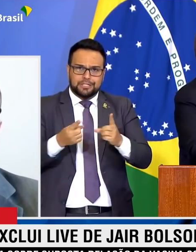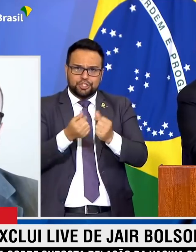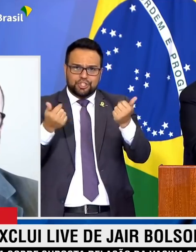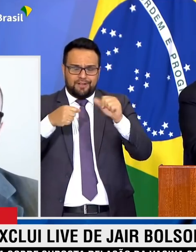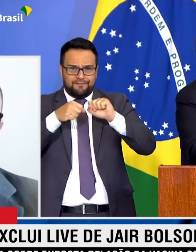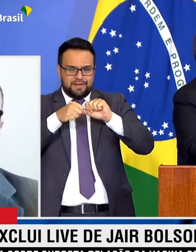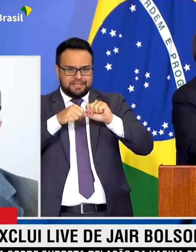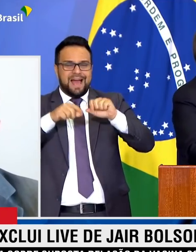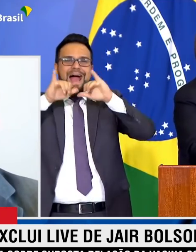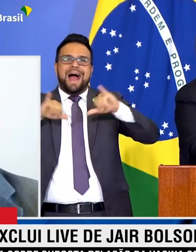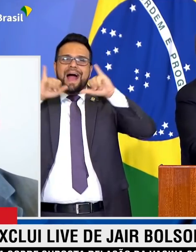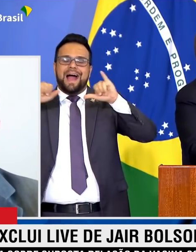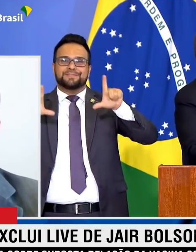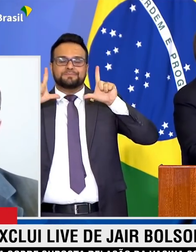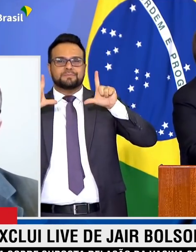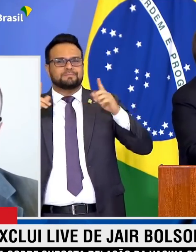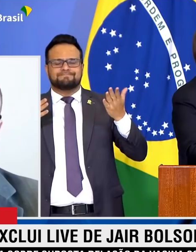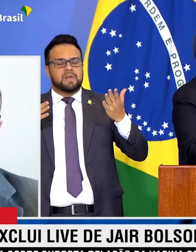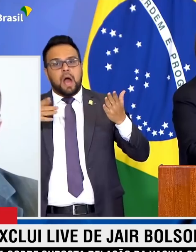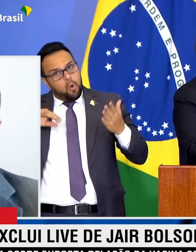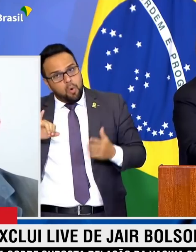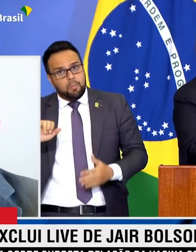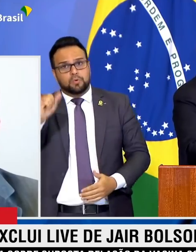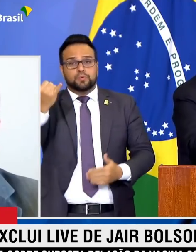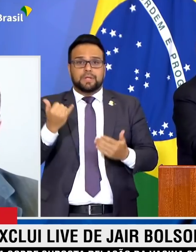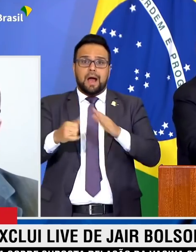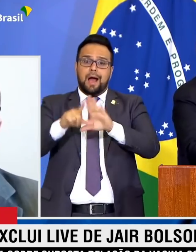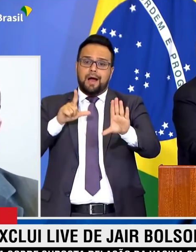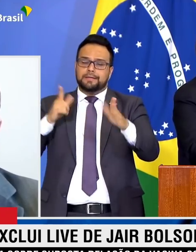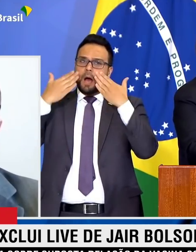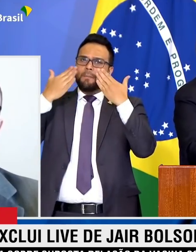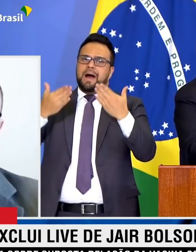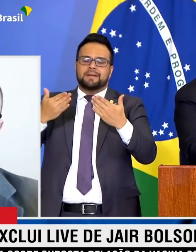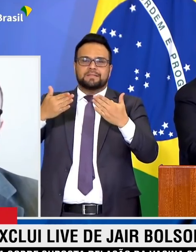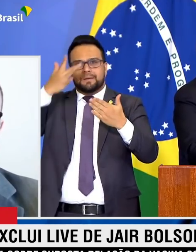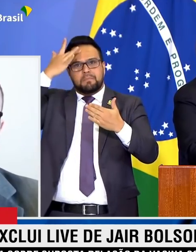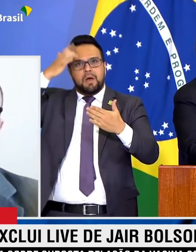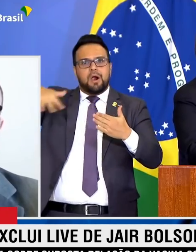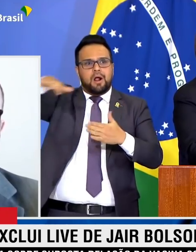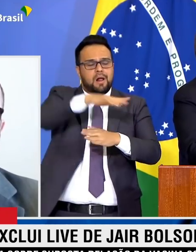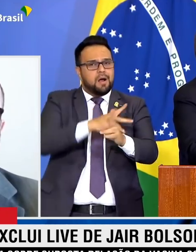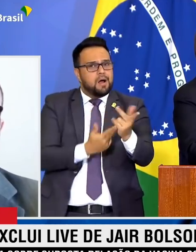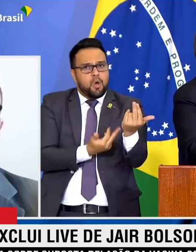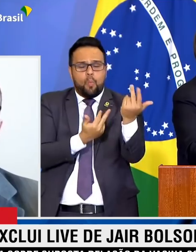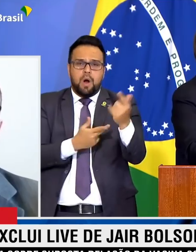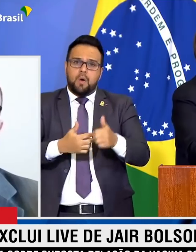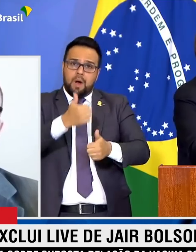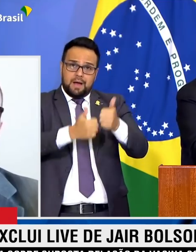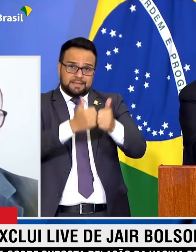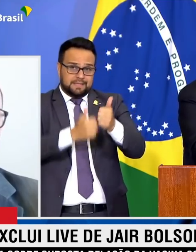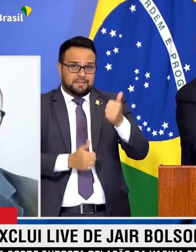interessante pensar mais a longo prazo nessa as palavras não gostei a um poder tem efeito tem